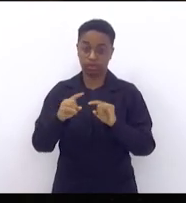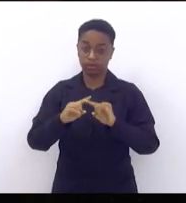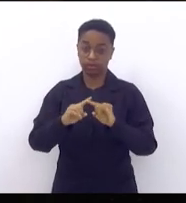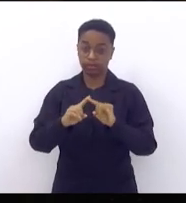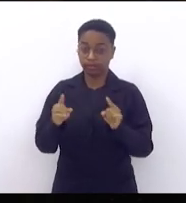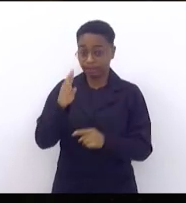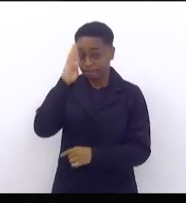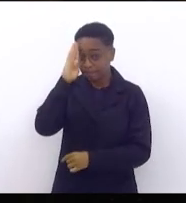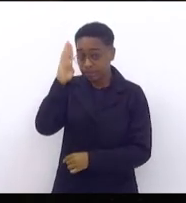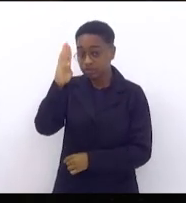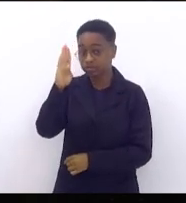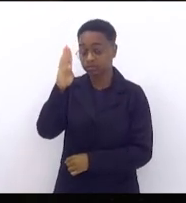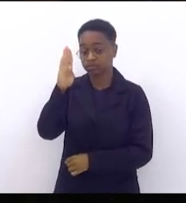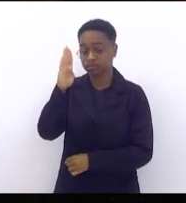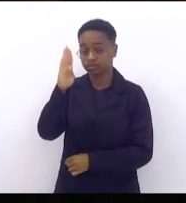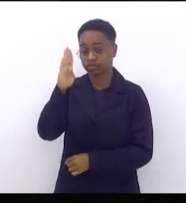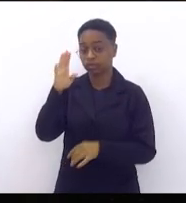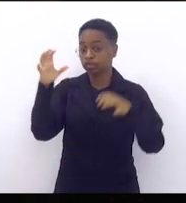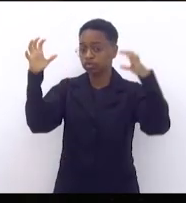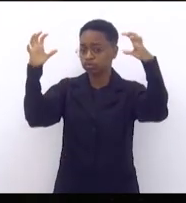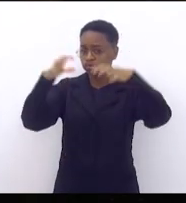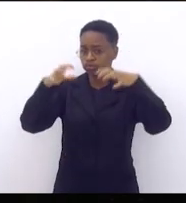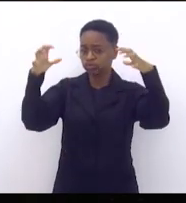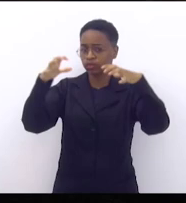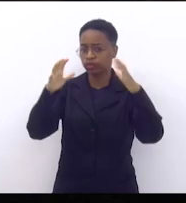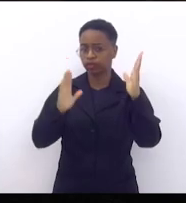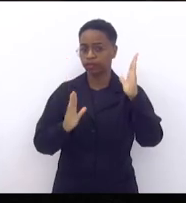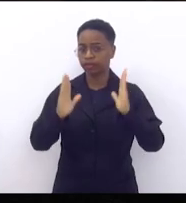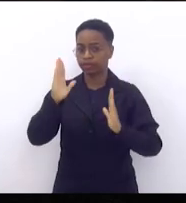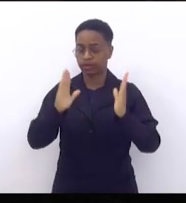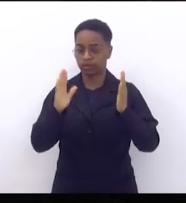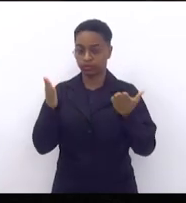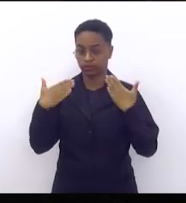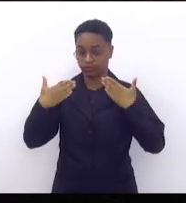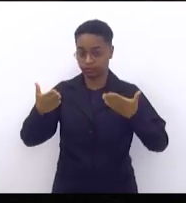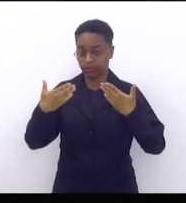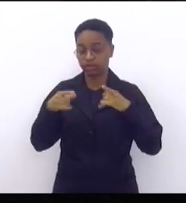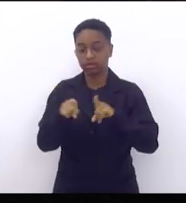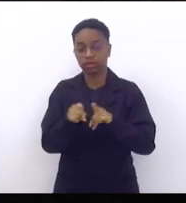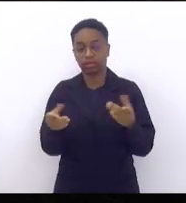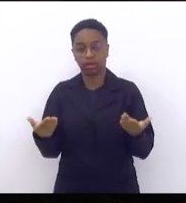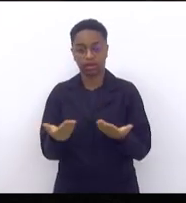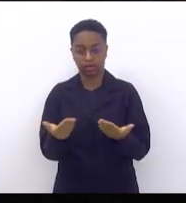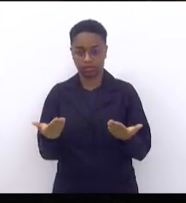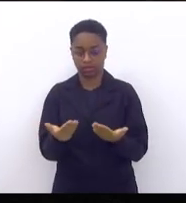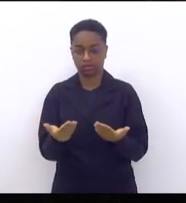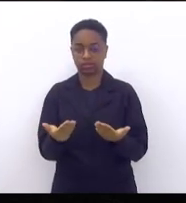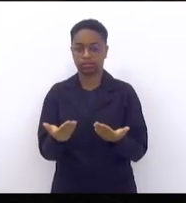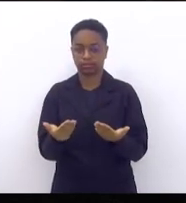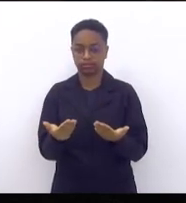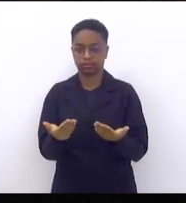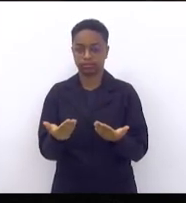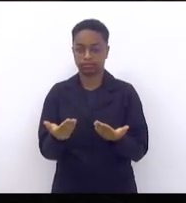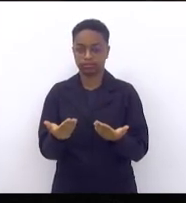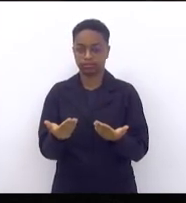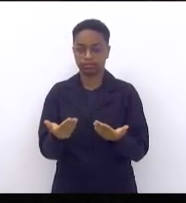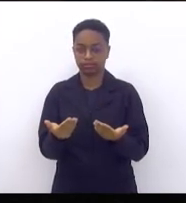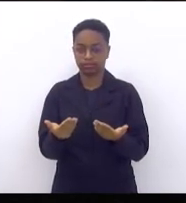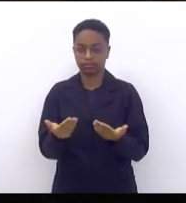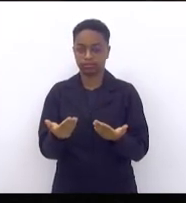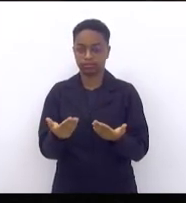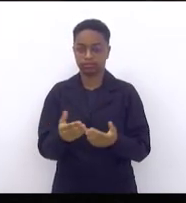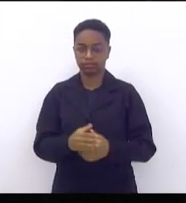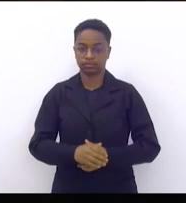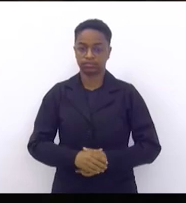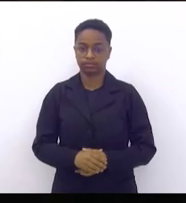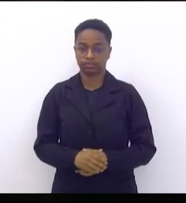só, as chuvas de verão, principalmente agora que estamos sob a égide do